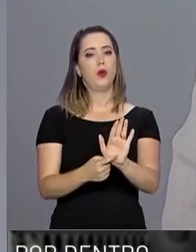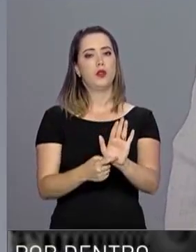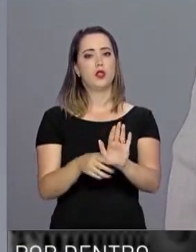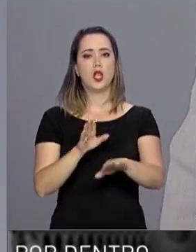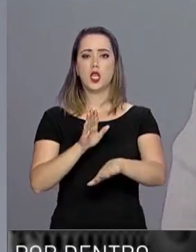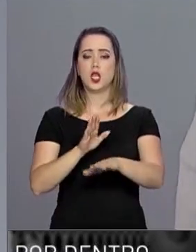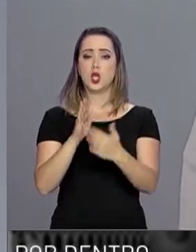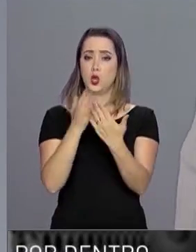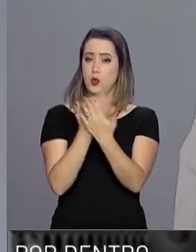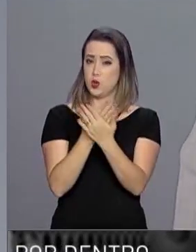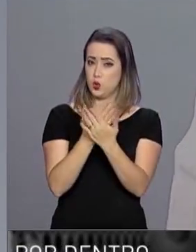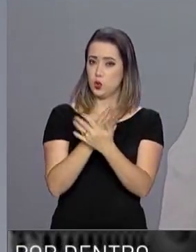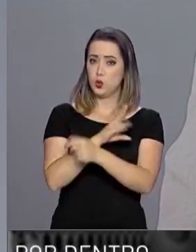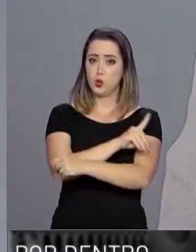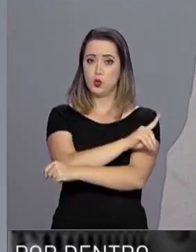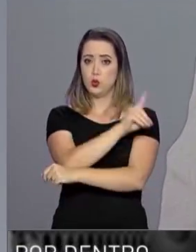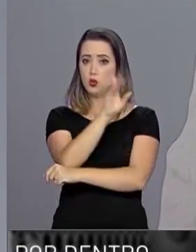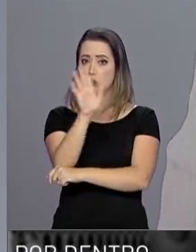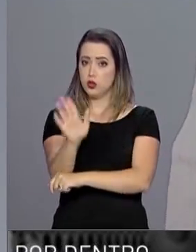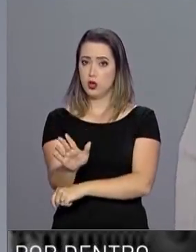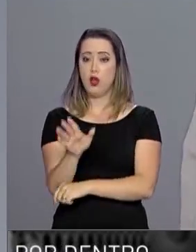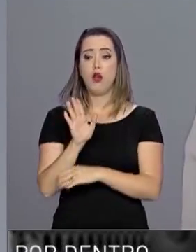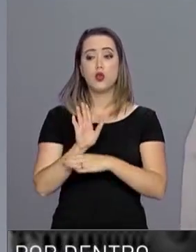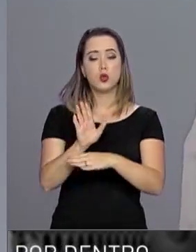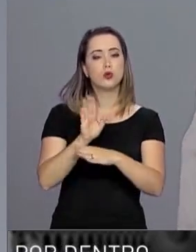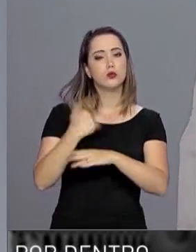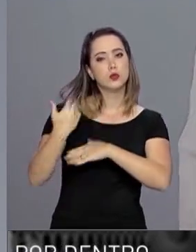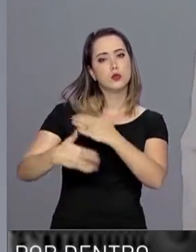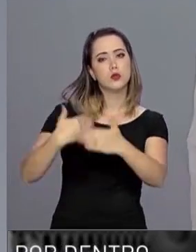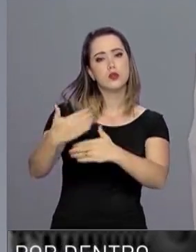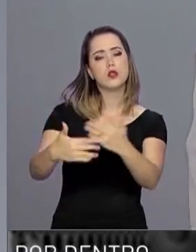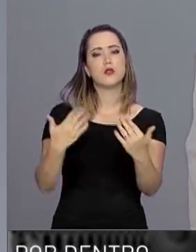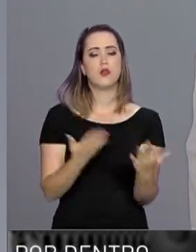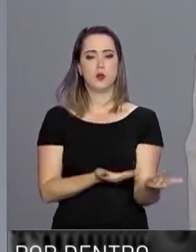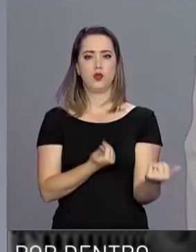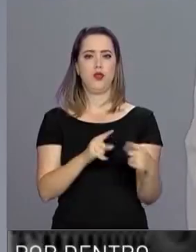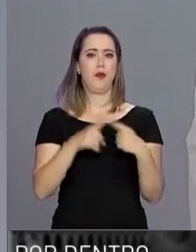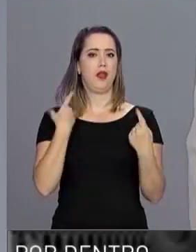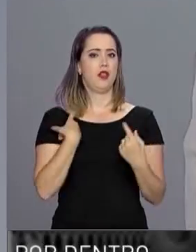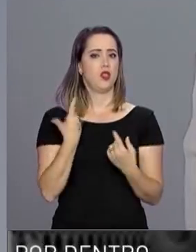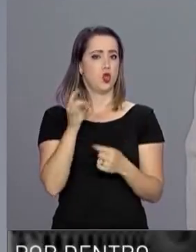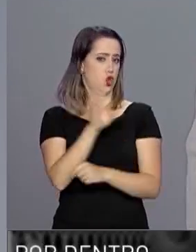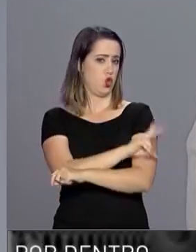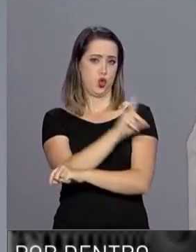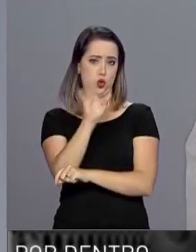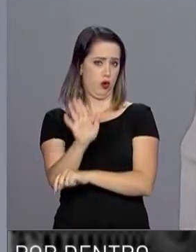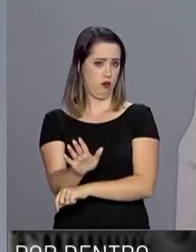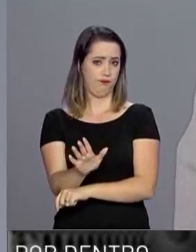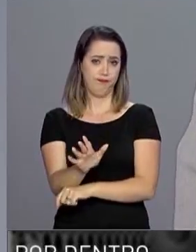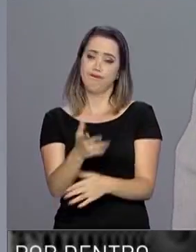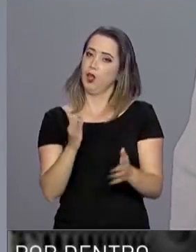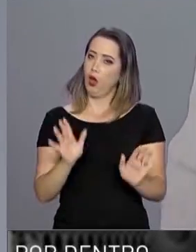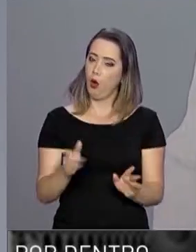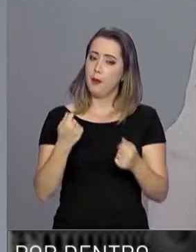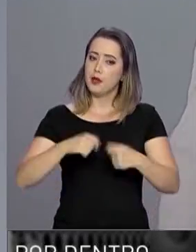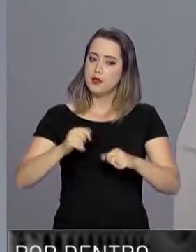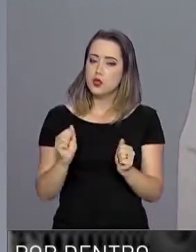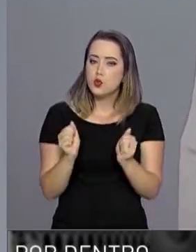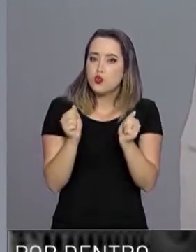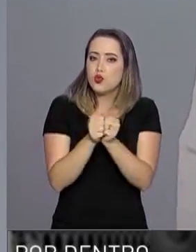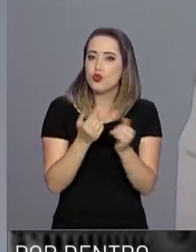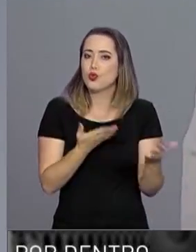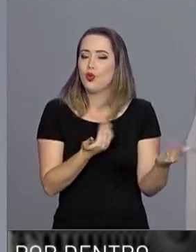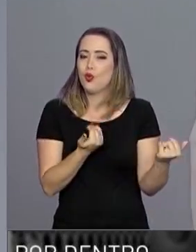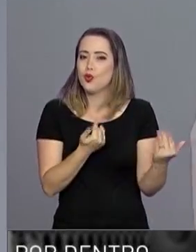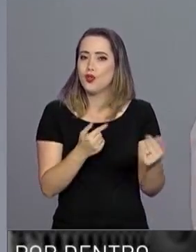integral auxilia, assim, no desenvolvimento do jovem. Mas não é tempo integral de qualquer jeito. Tem que ser mais tempo com o jovem, mas,